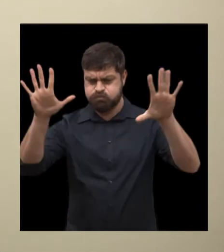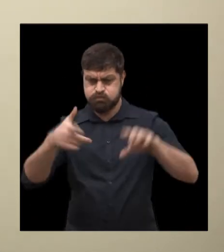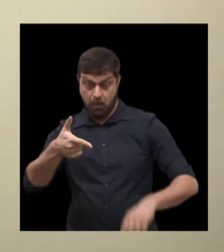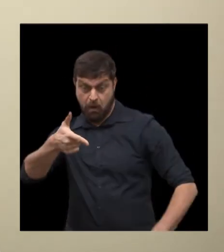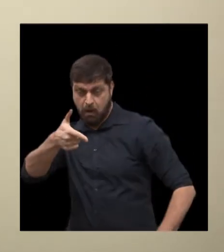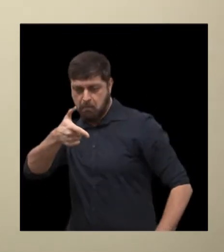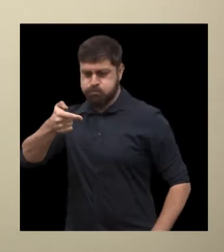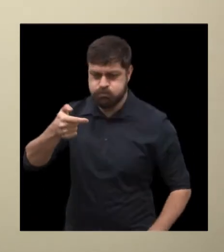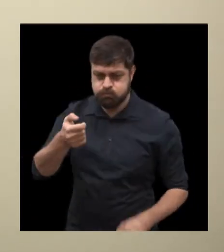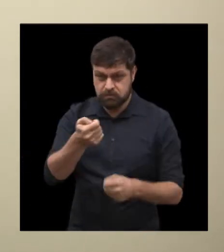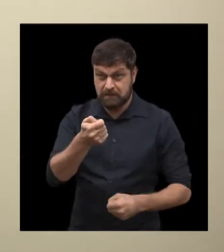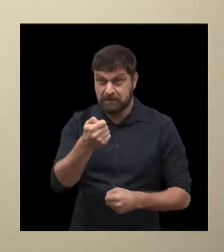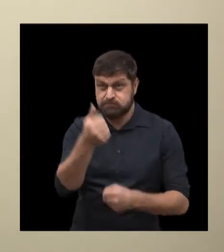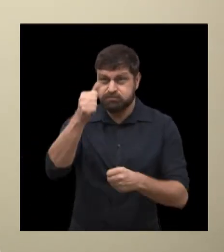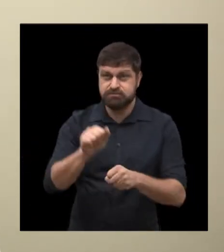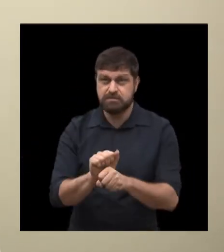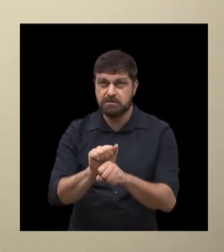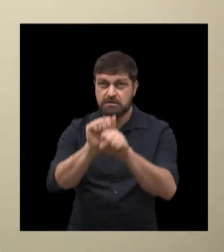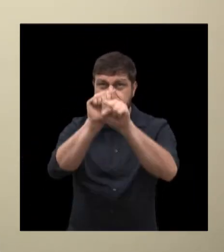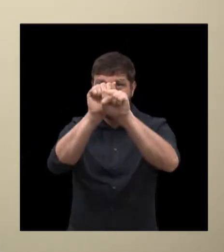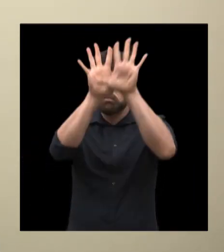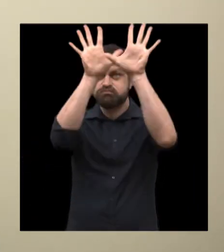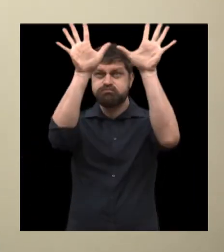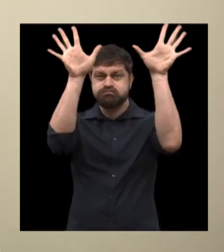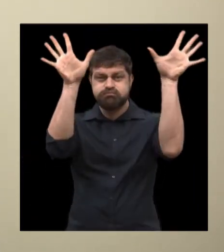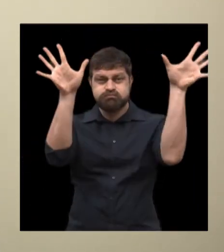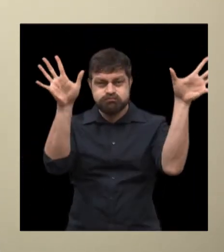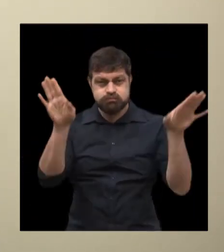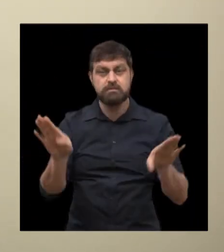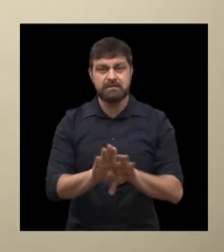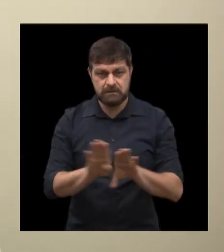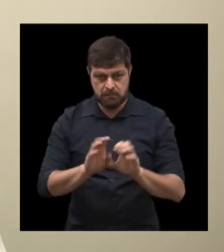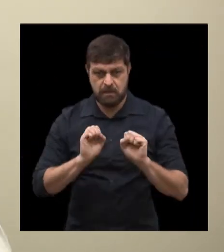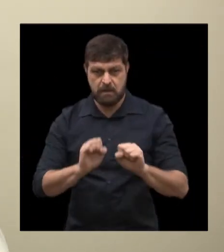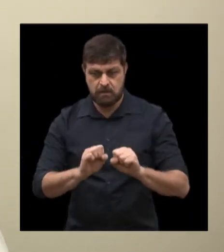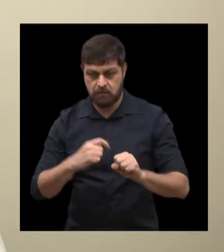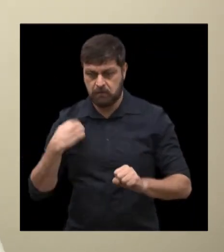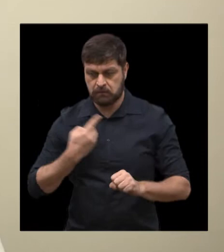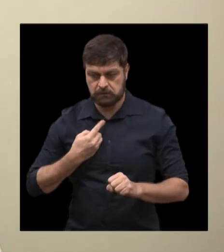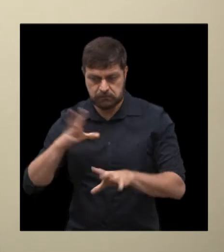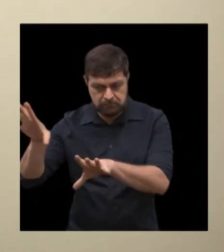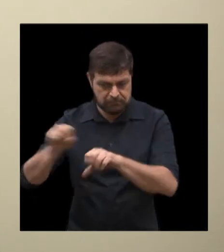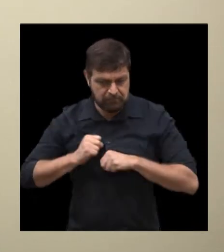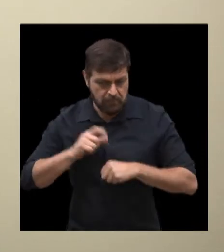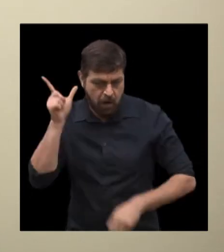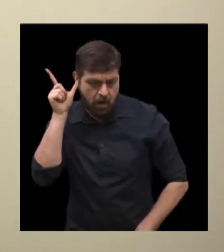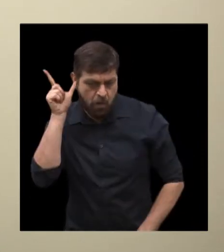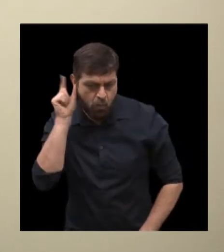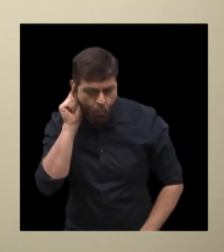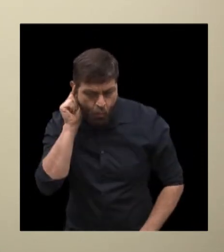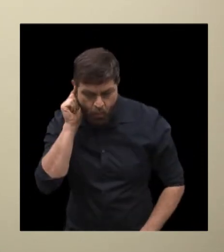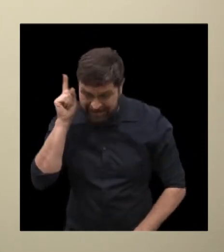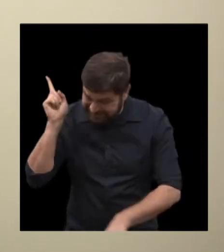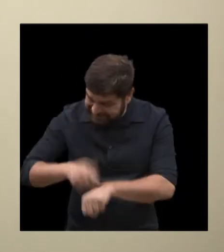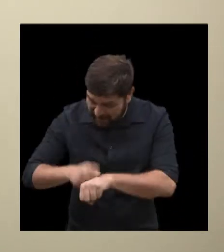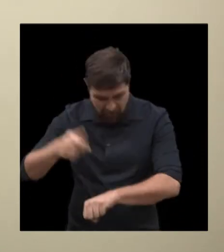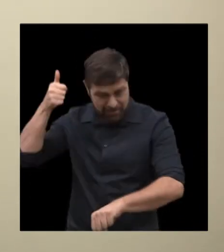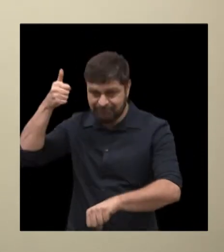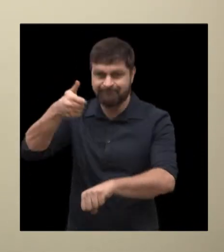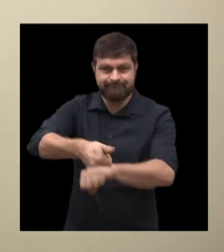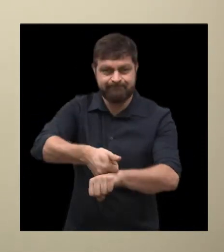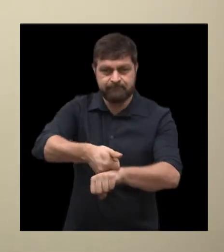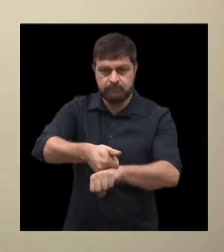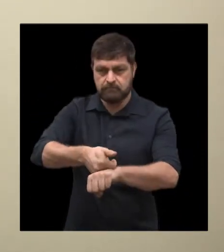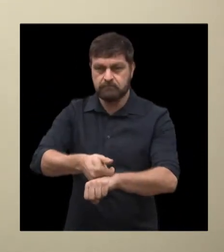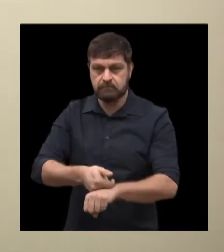de rojão, de fogos de artifício. Isso tudo pode causar uma perda imediata e irreversível, que é o que a gente